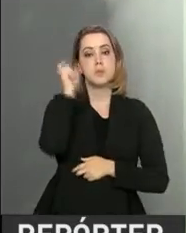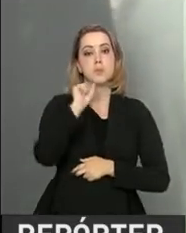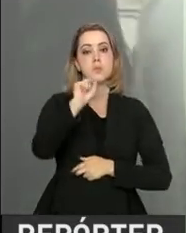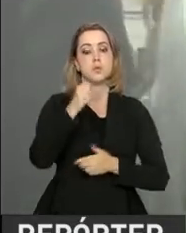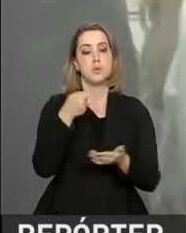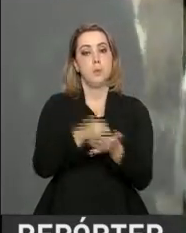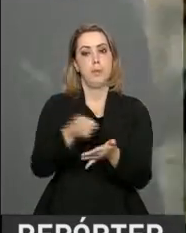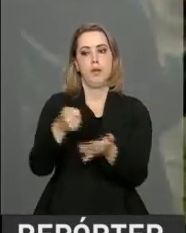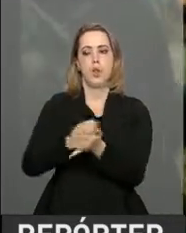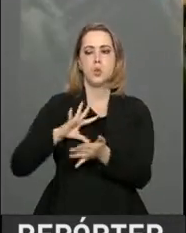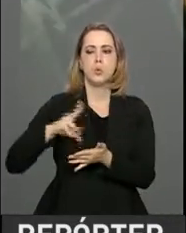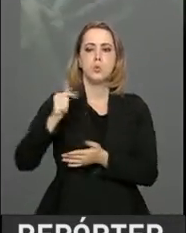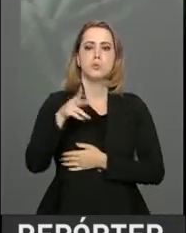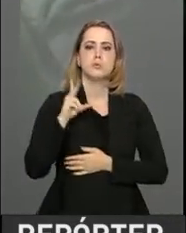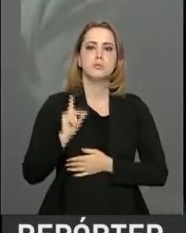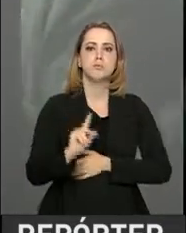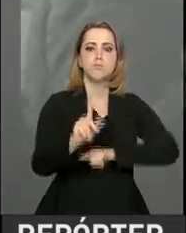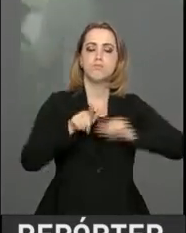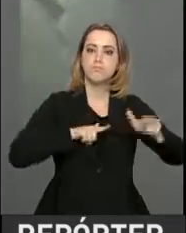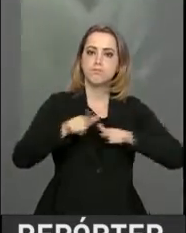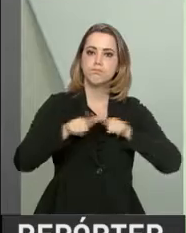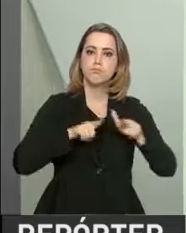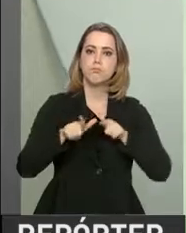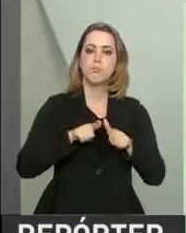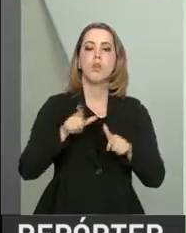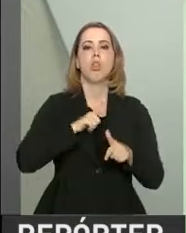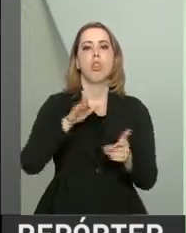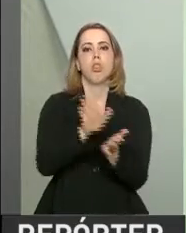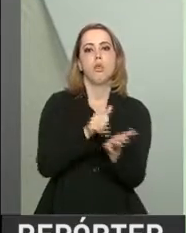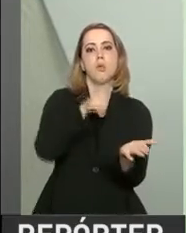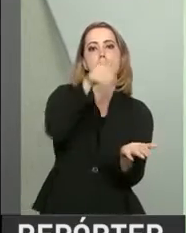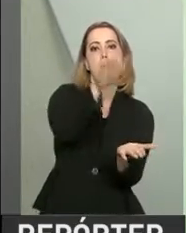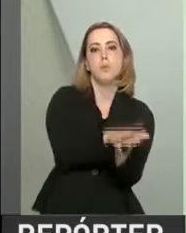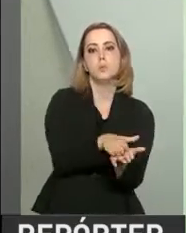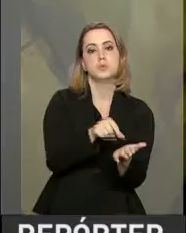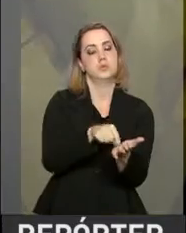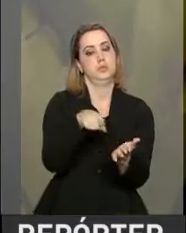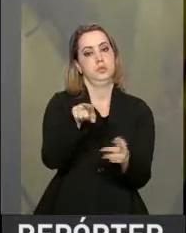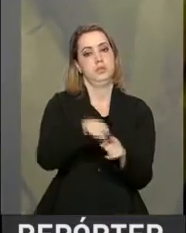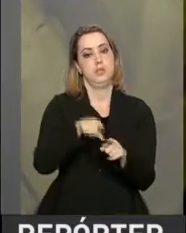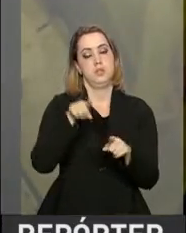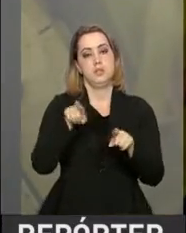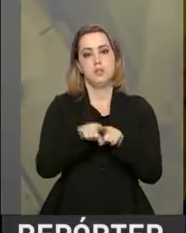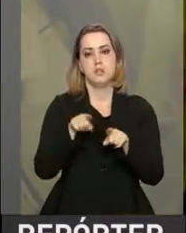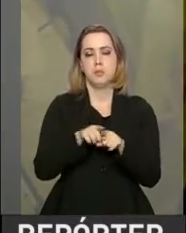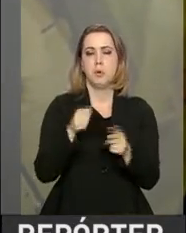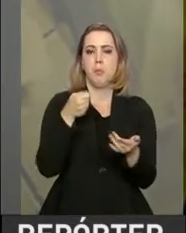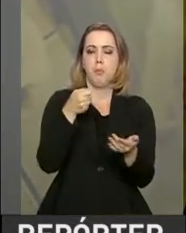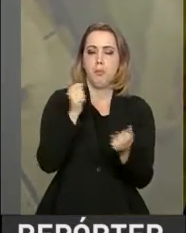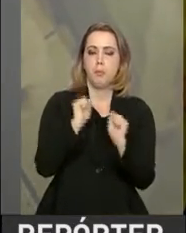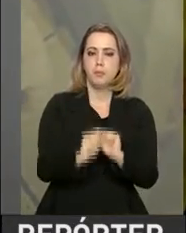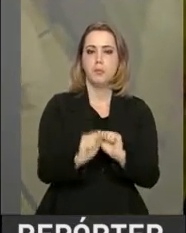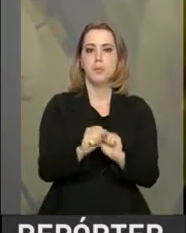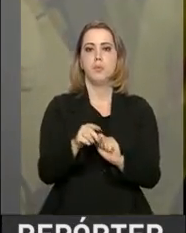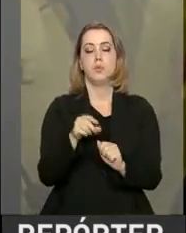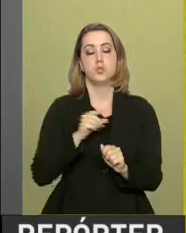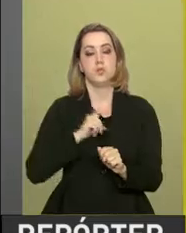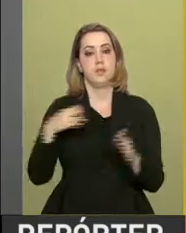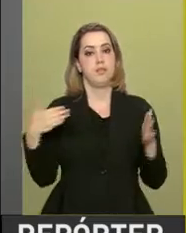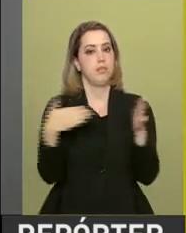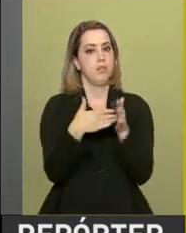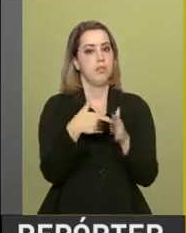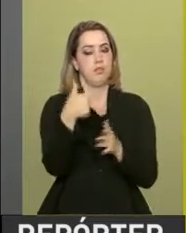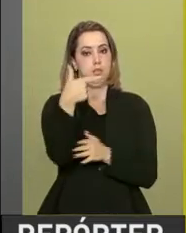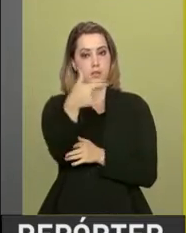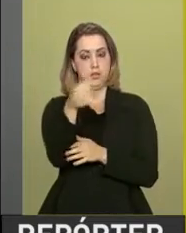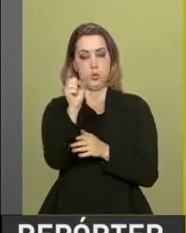pagar todos os direitos trabalhistas, recebem multas e estão sujeitos à pena de 2 a 8 anos de reclusão. Já